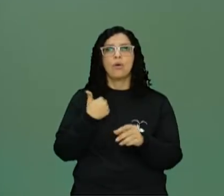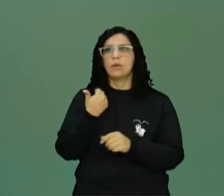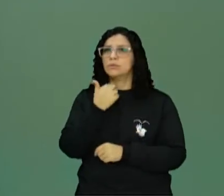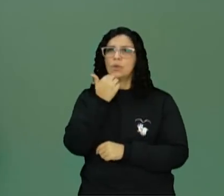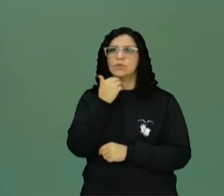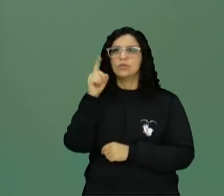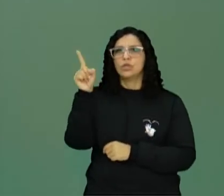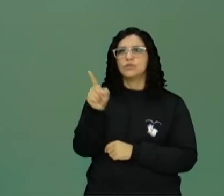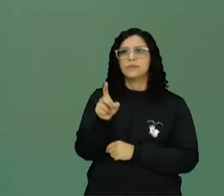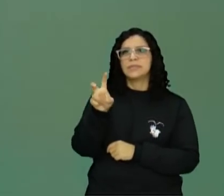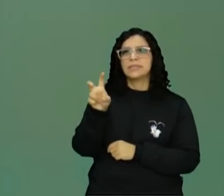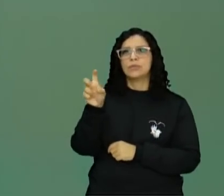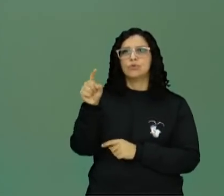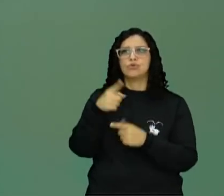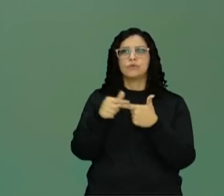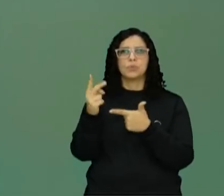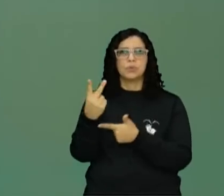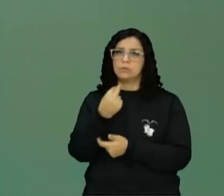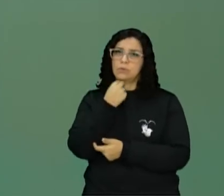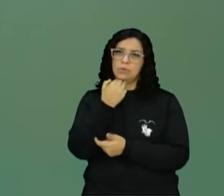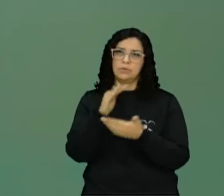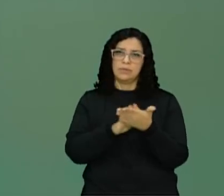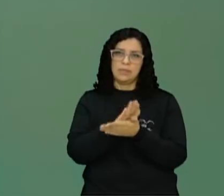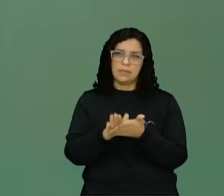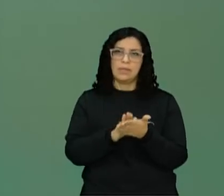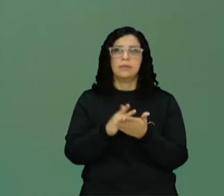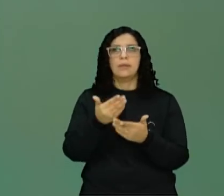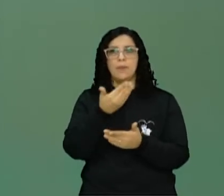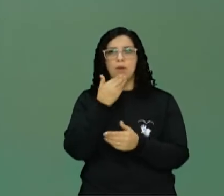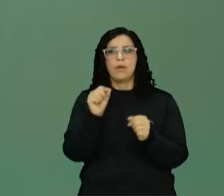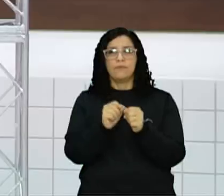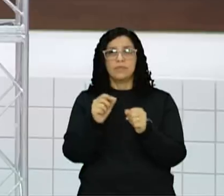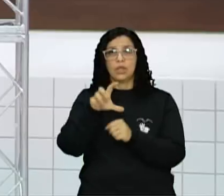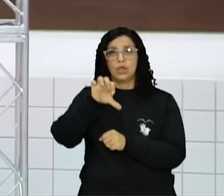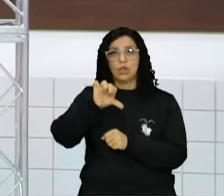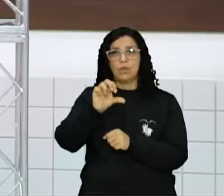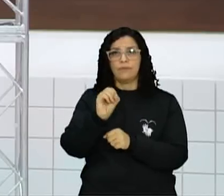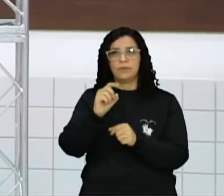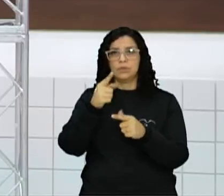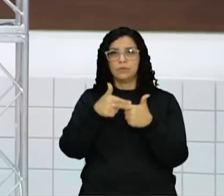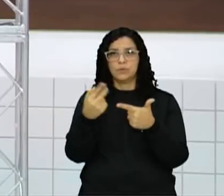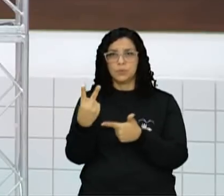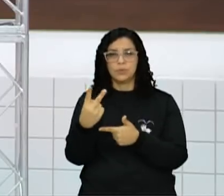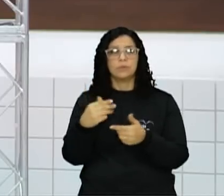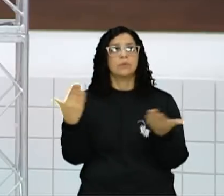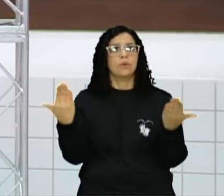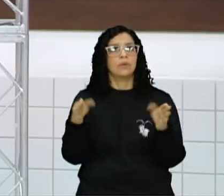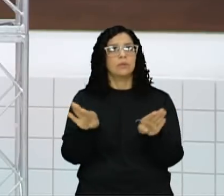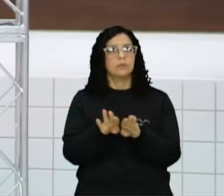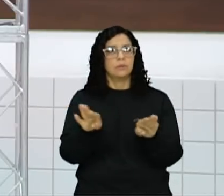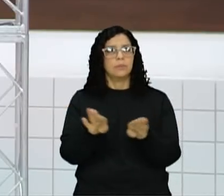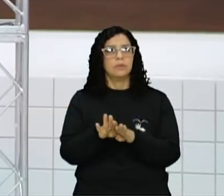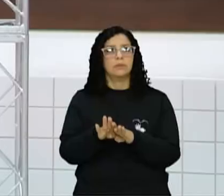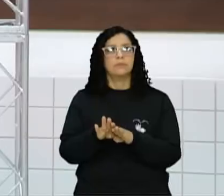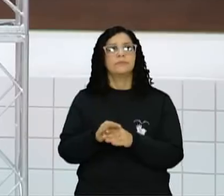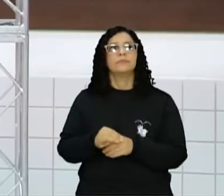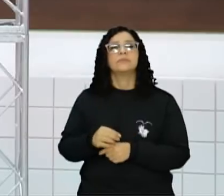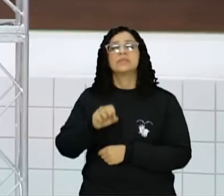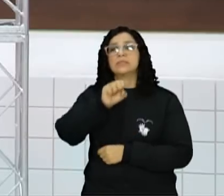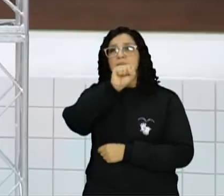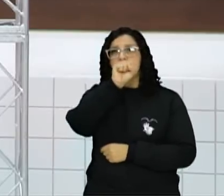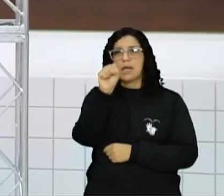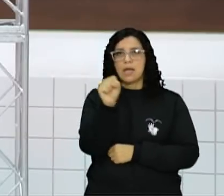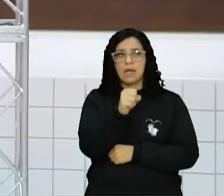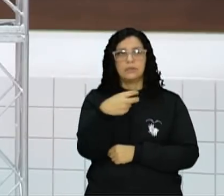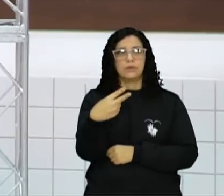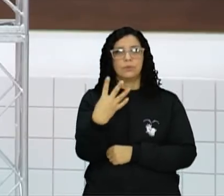compensa você fazer 5 divididos por 2, tá? Compensa fazer 90 divididos por 2, facilita mais. Então, vamos dividir aqui, ó, 90 divididos por 2